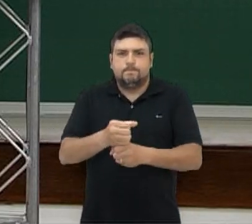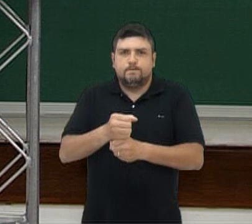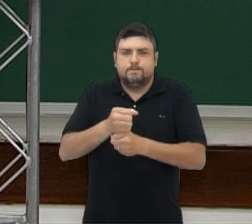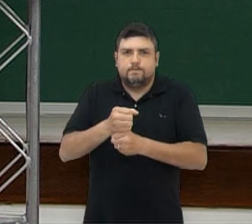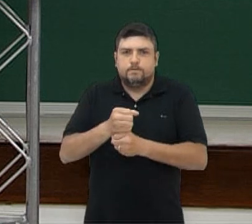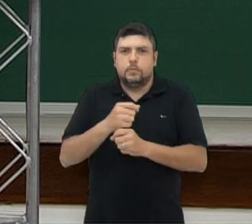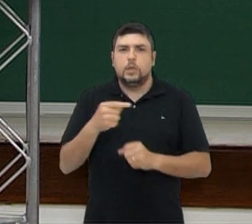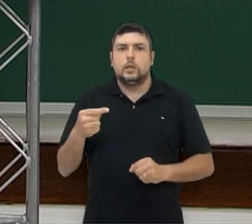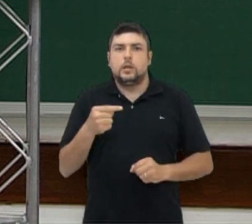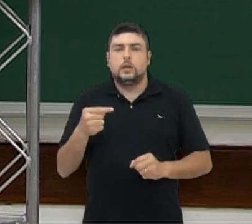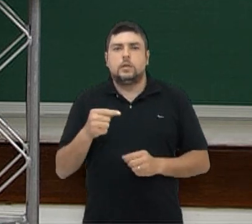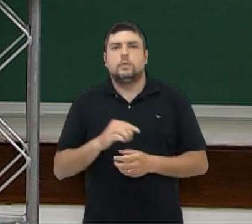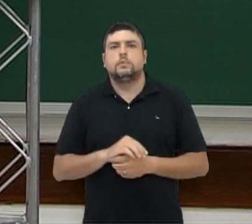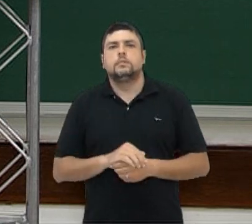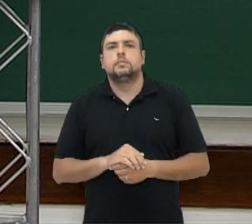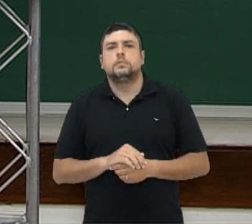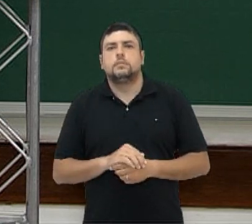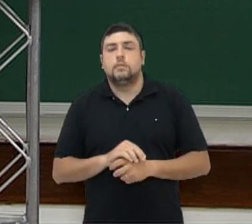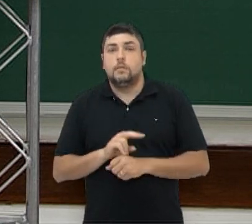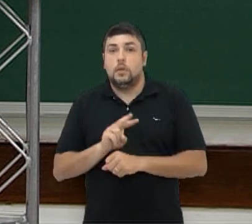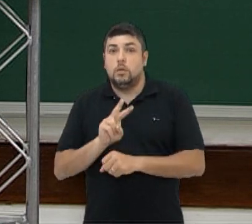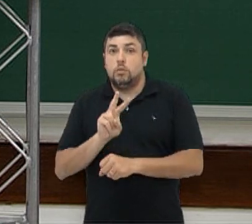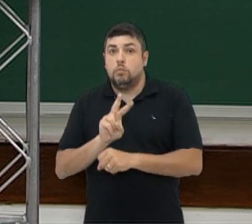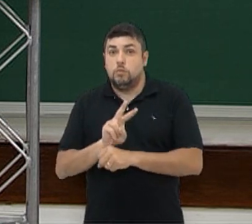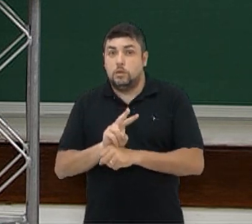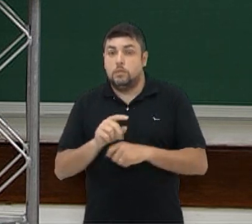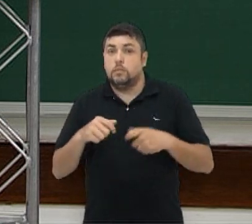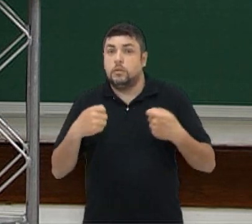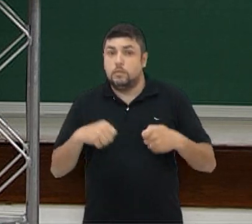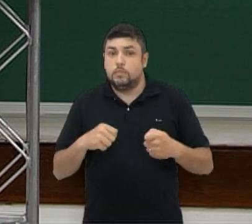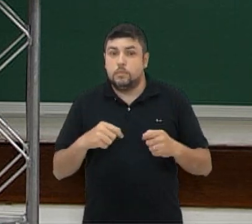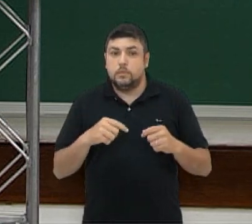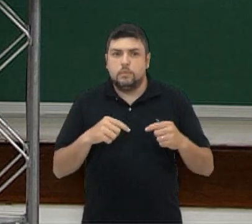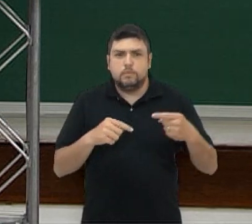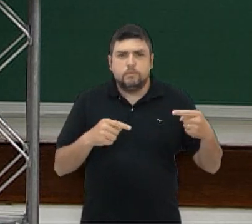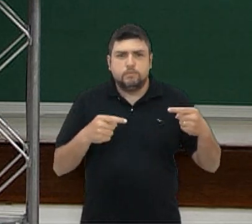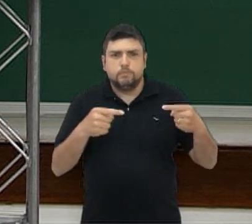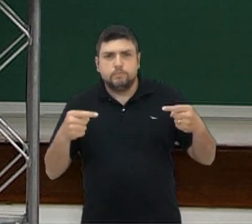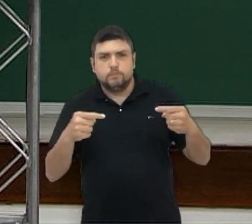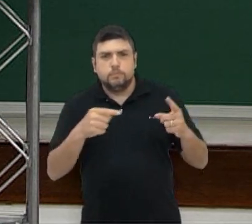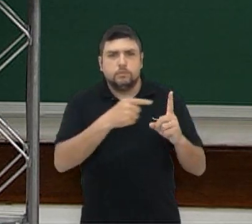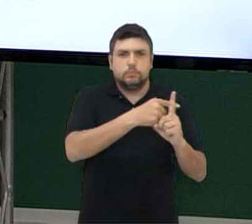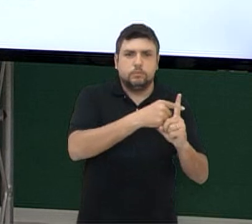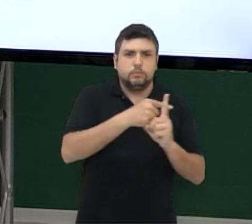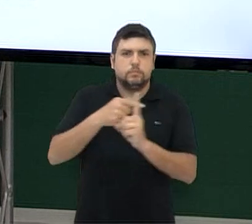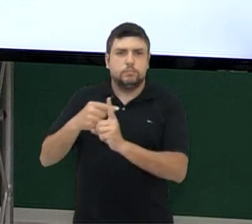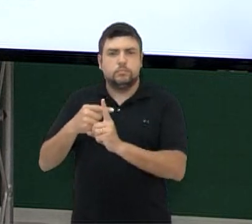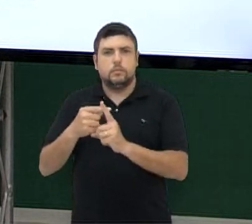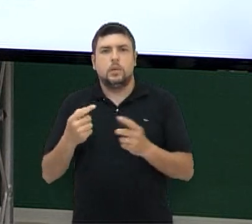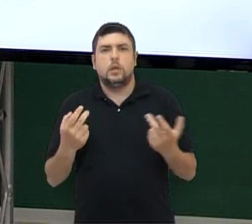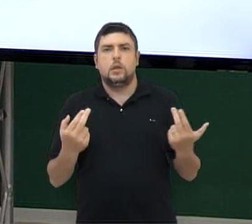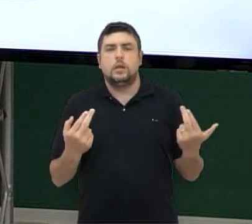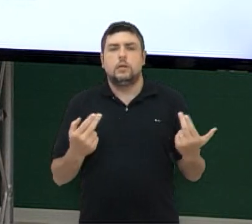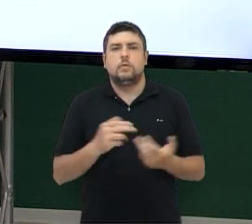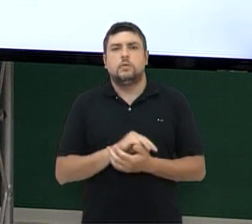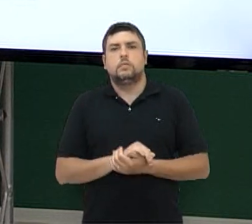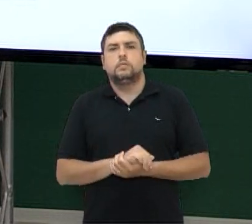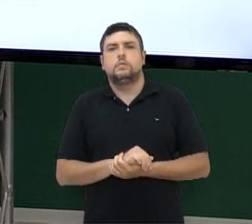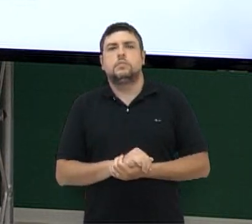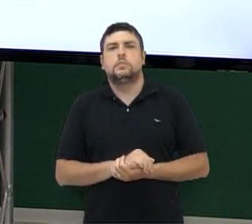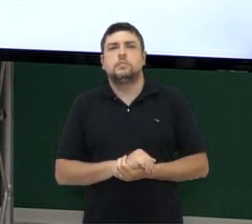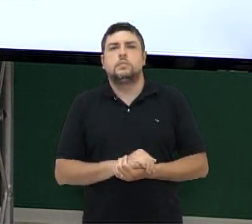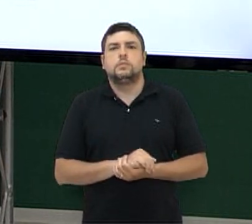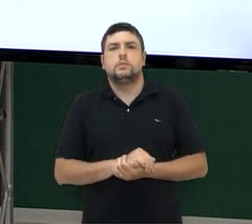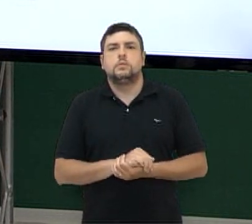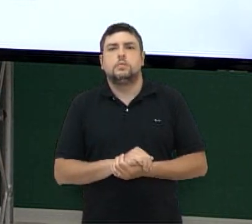tomar um pouquinho de cuidado, os sinais eles têm que ser iguais. Seria o chamado movimento acelerado.